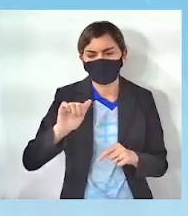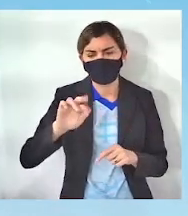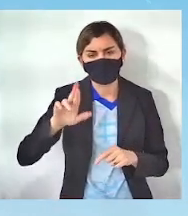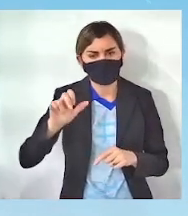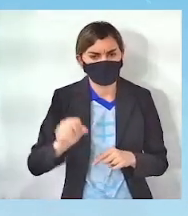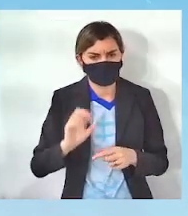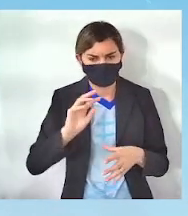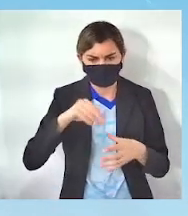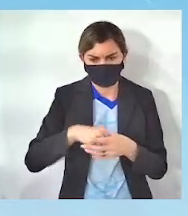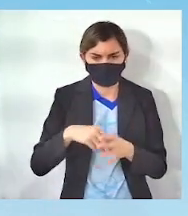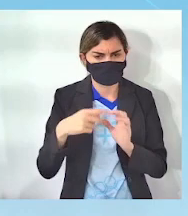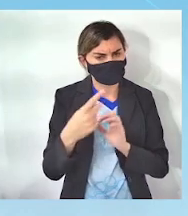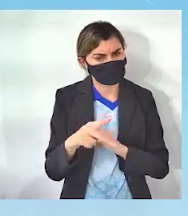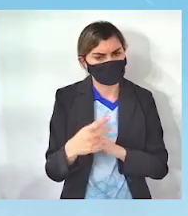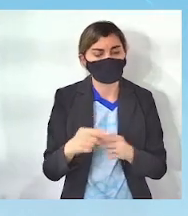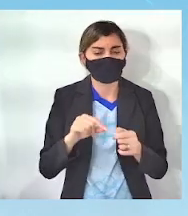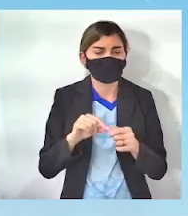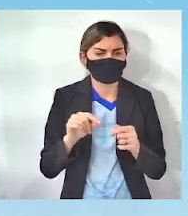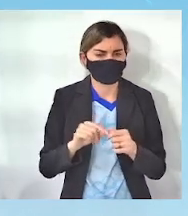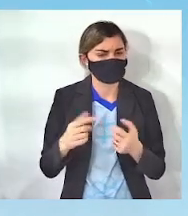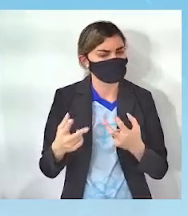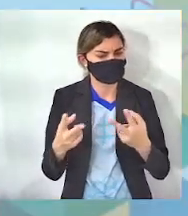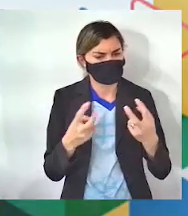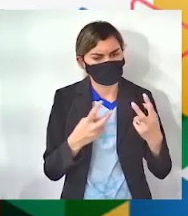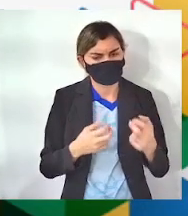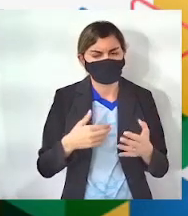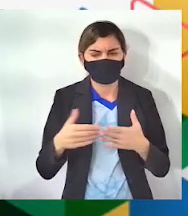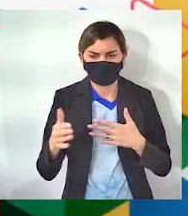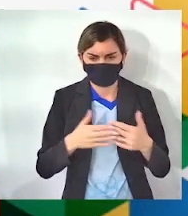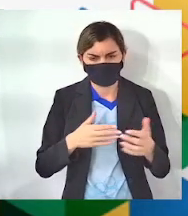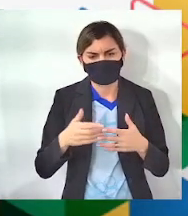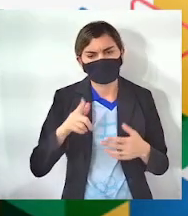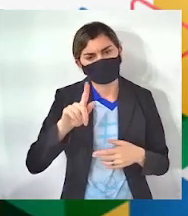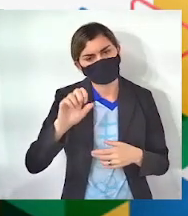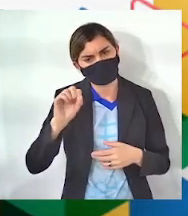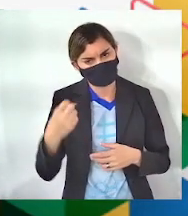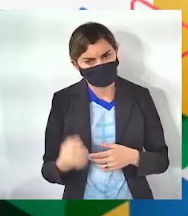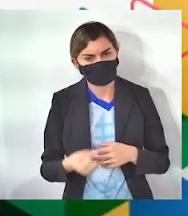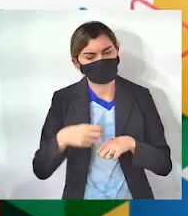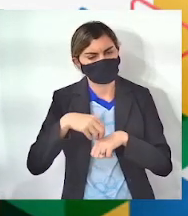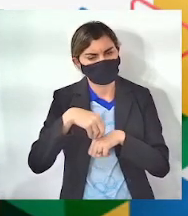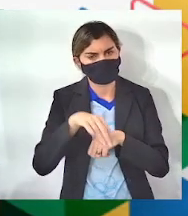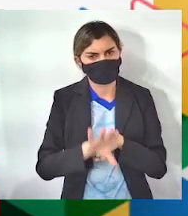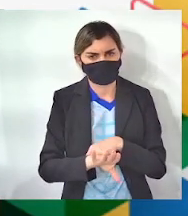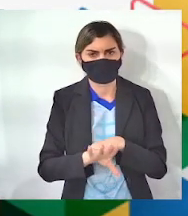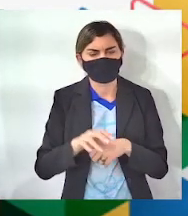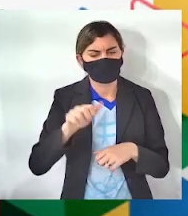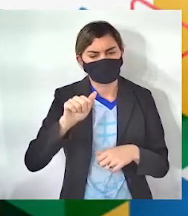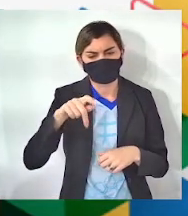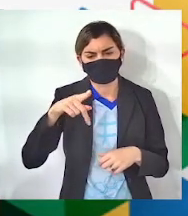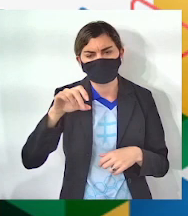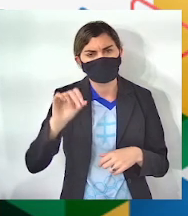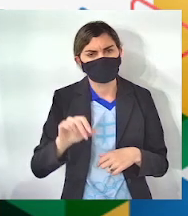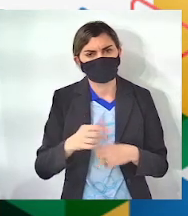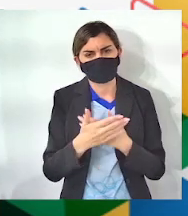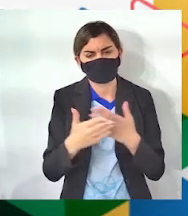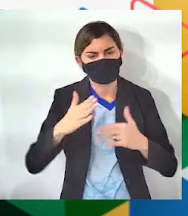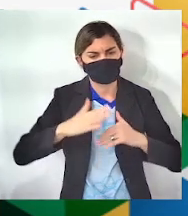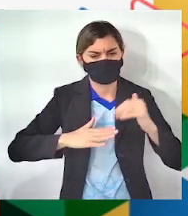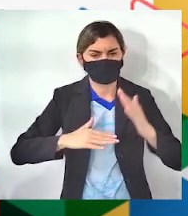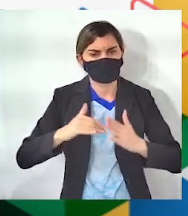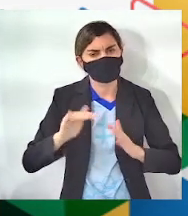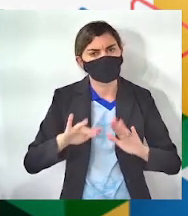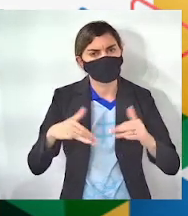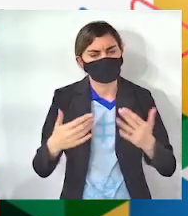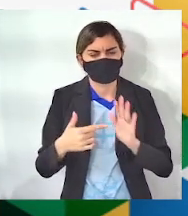dele. Então, como é que ele faz isso? Então, ele percebeu que qualquer gás emitido dentro dessa ampola era capaz, então,